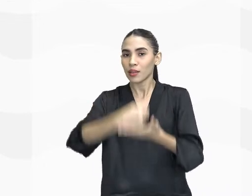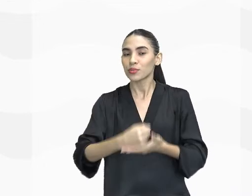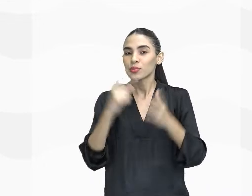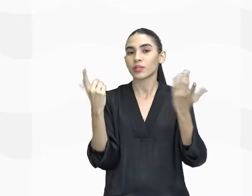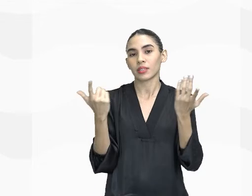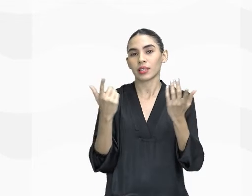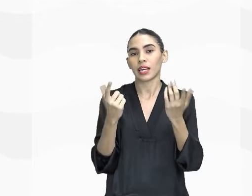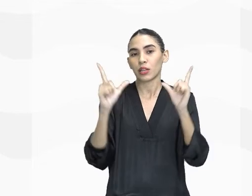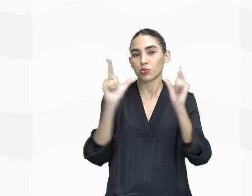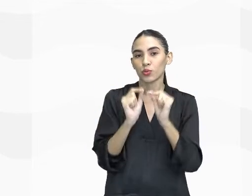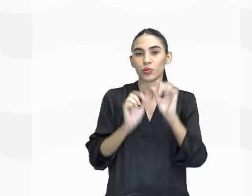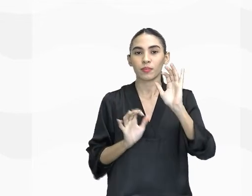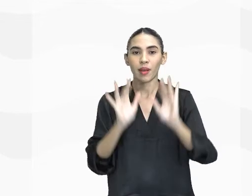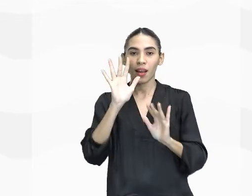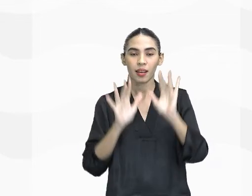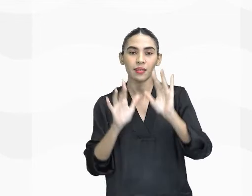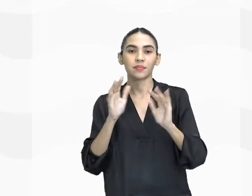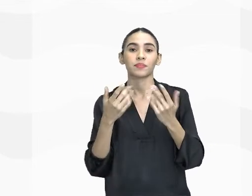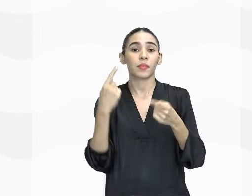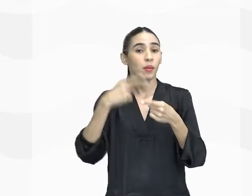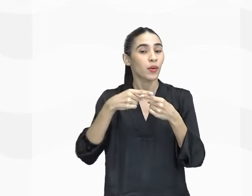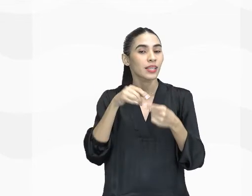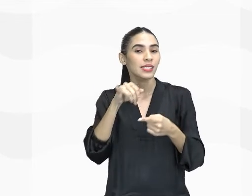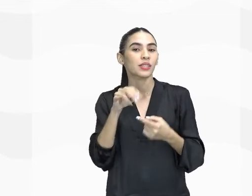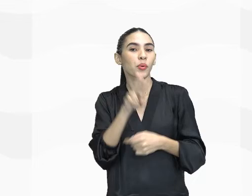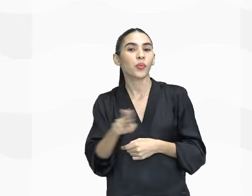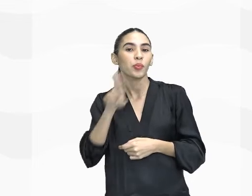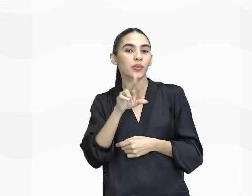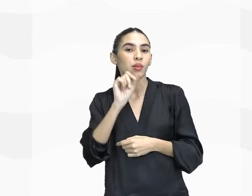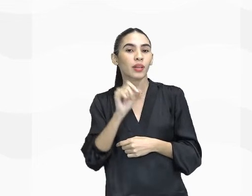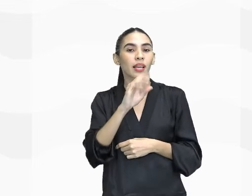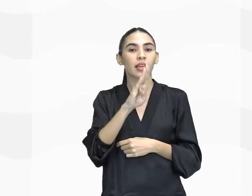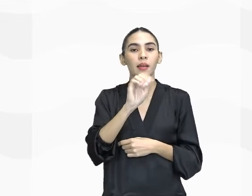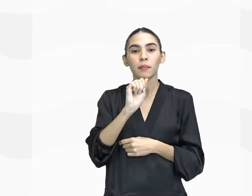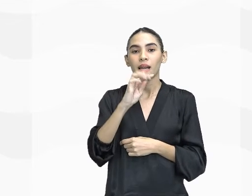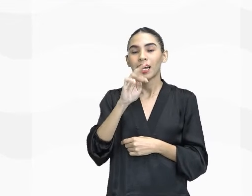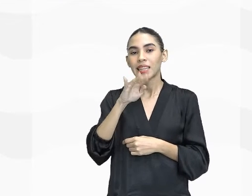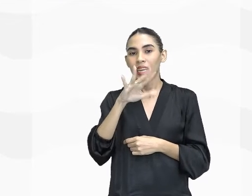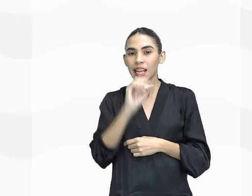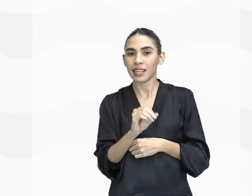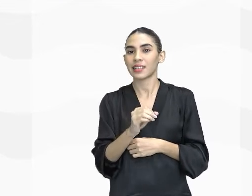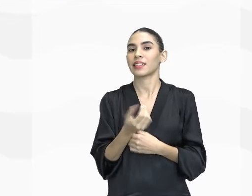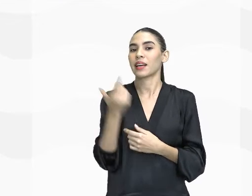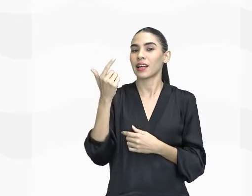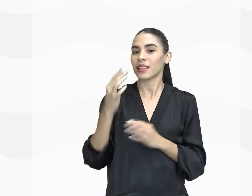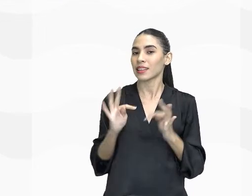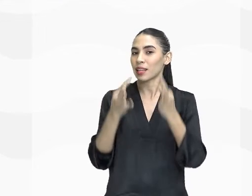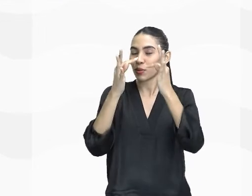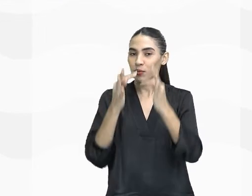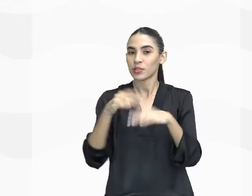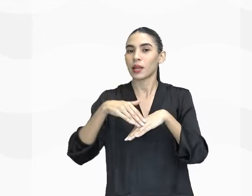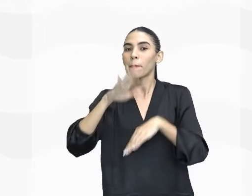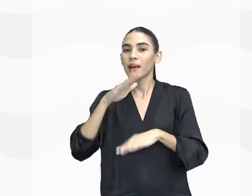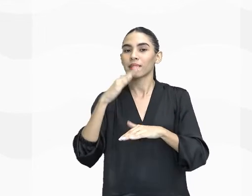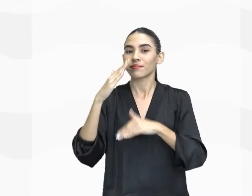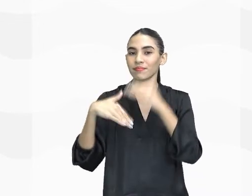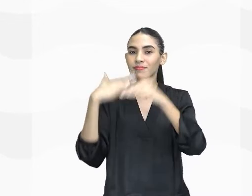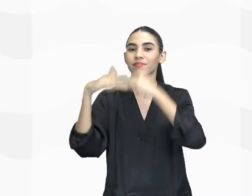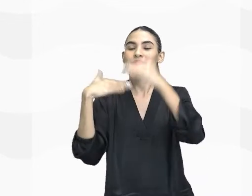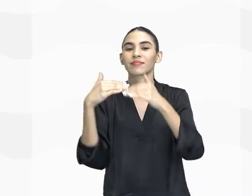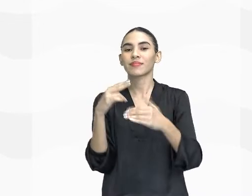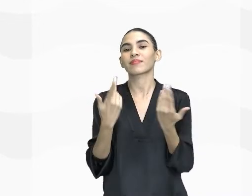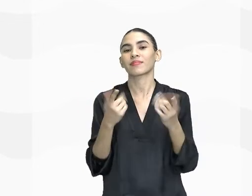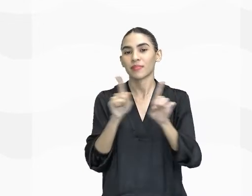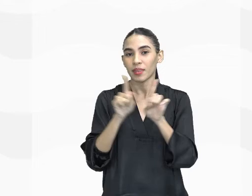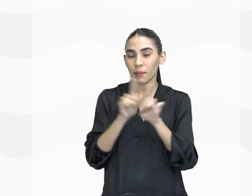de efeito estufa, tudo bem? Porque se utilizam baterias e cada vez mais essa tecnologia de baterias ela vem desenvolvendo para